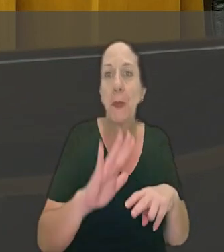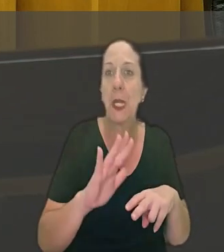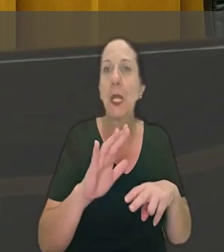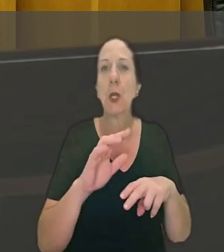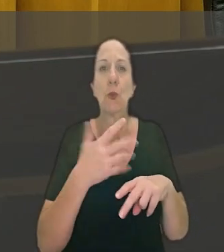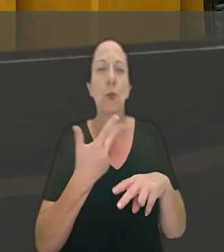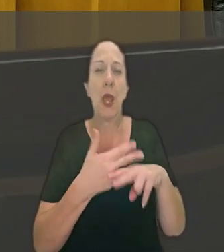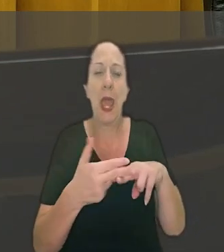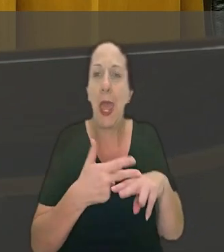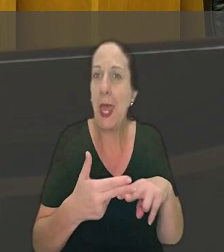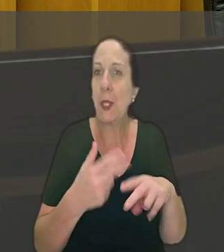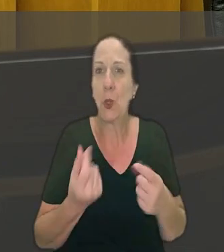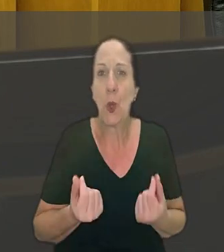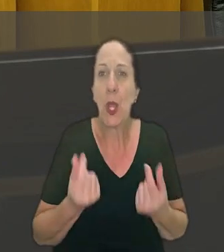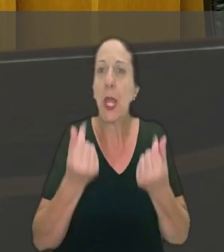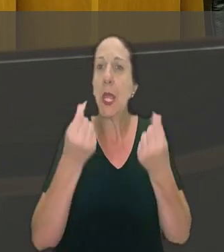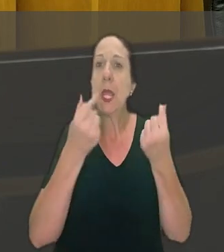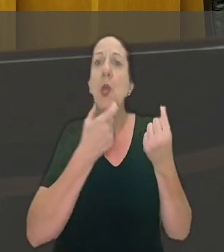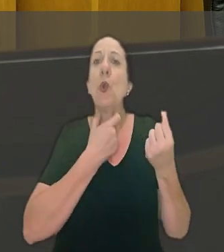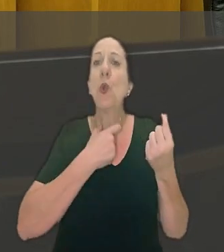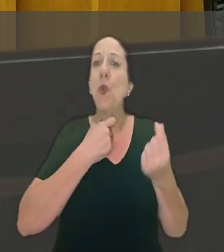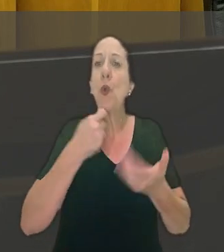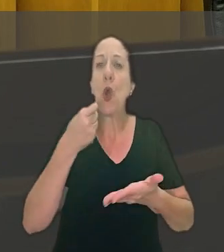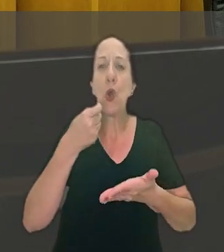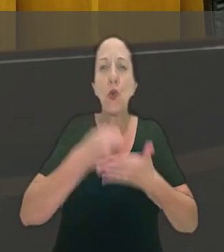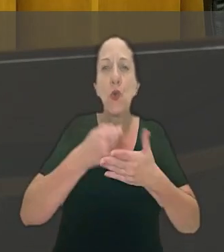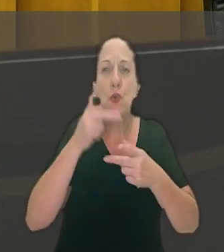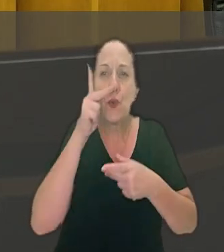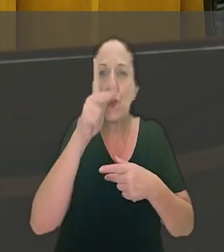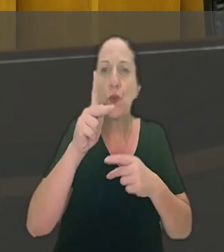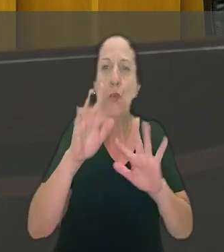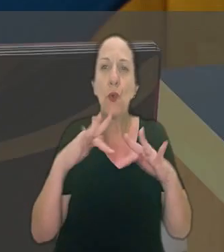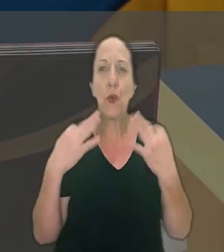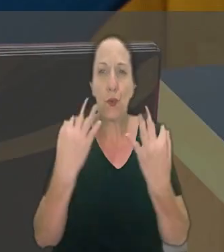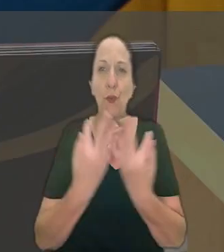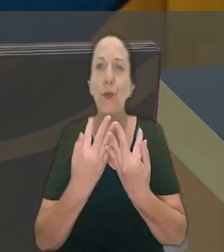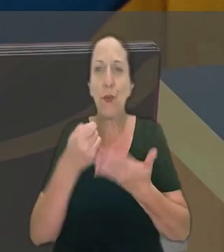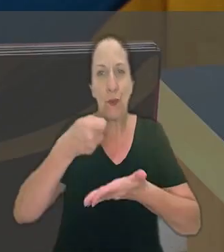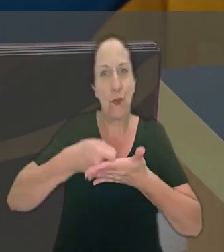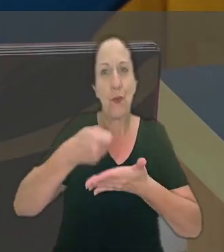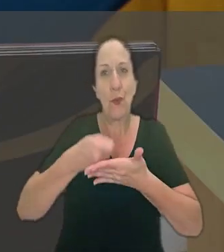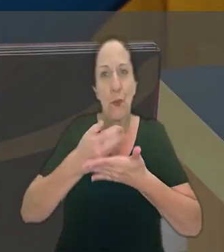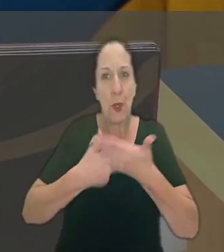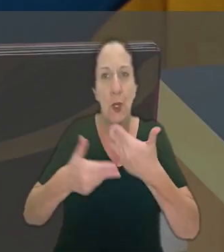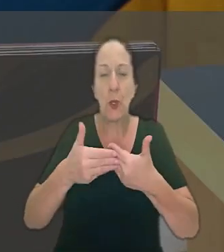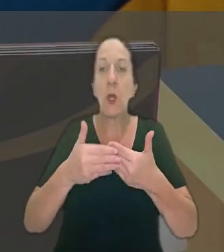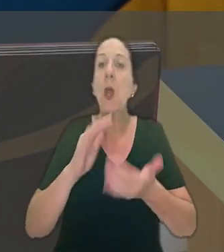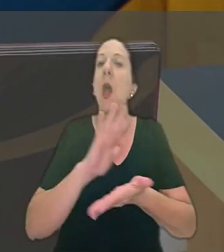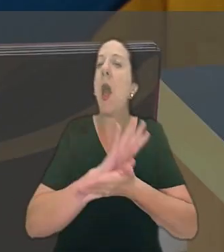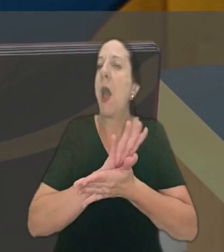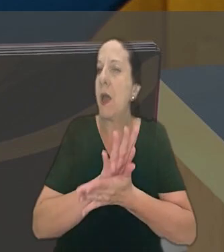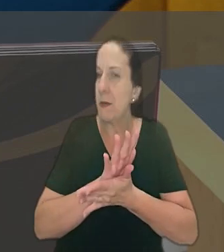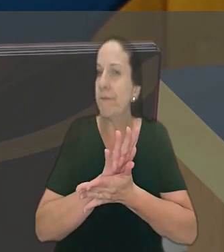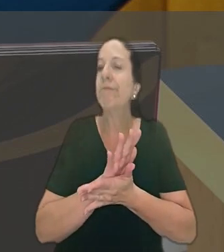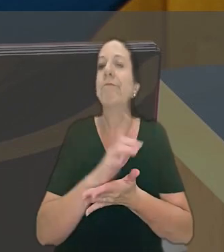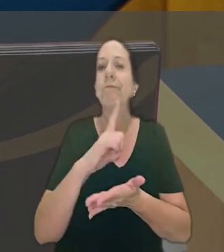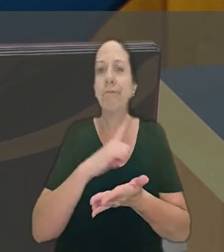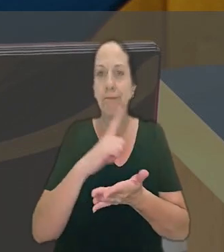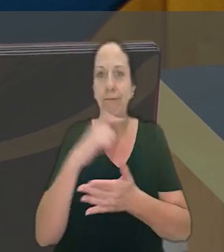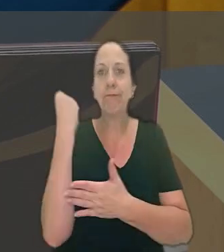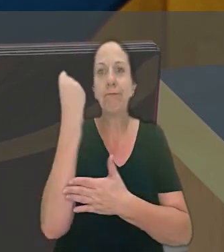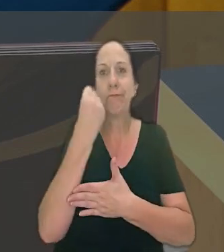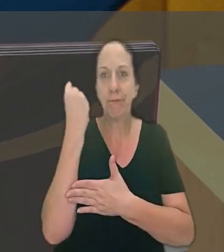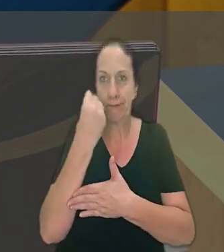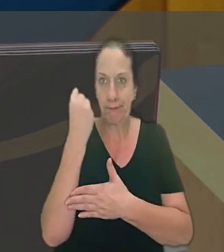hétero, cisnormativo, rico, que tem um tom de voz imponente e é provedor de família. Para o colegiado, as ofensas de cunho racial